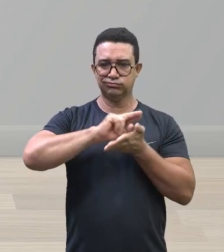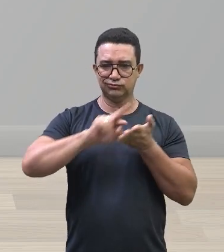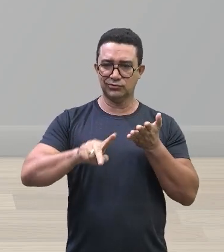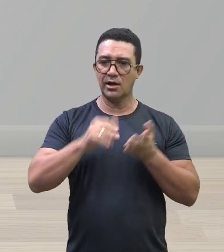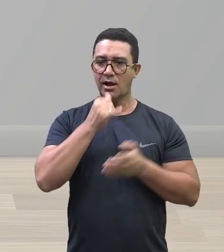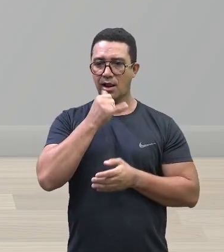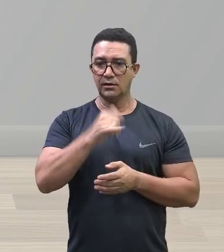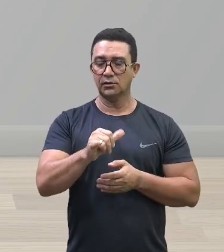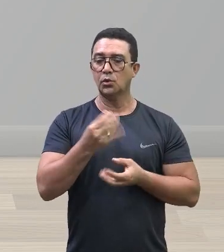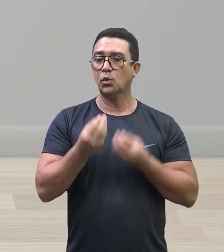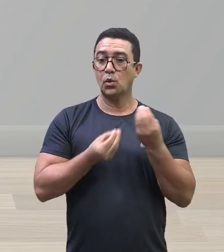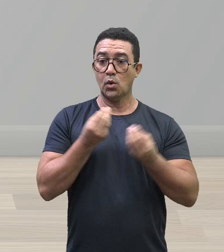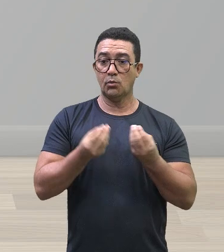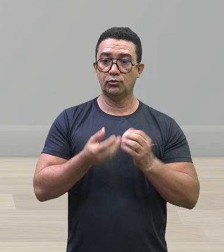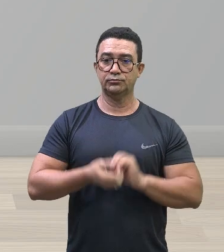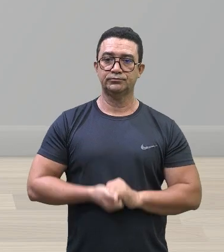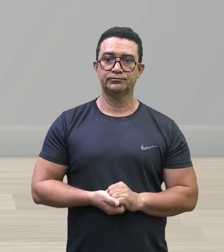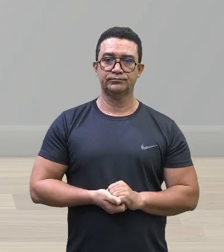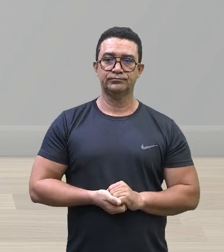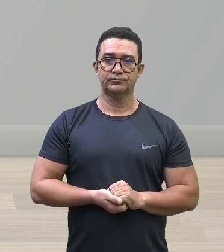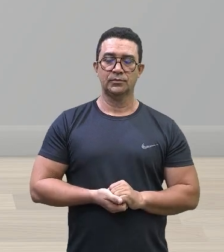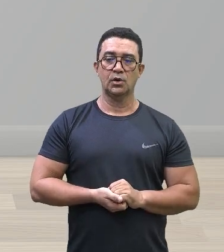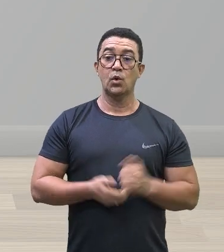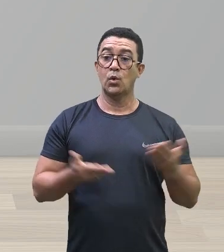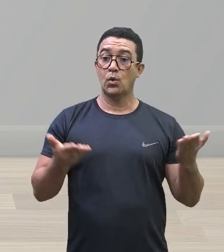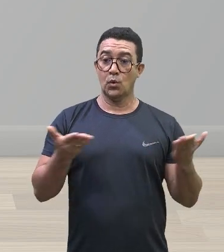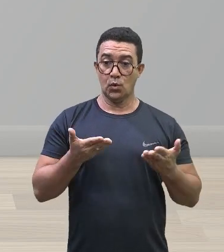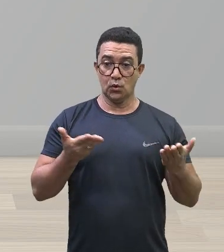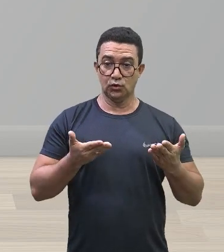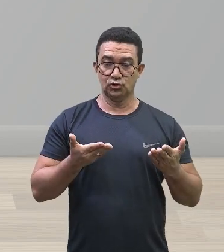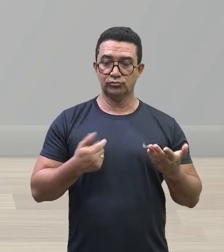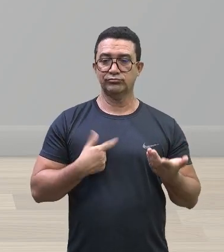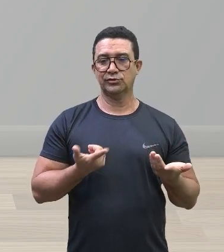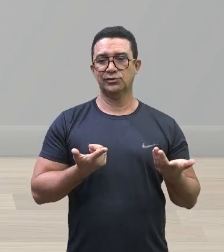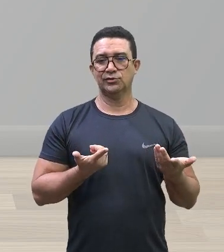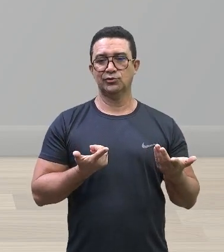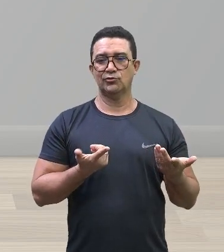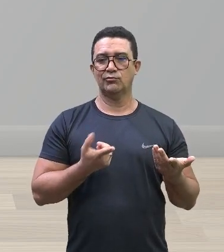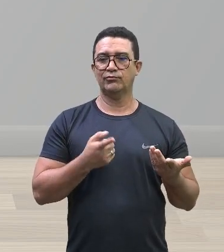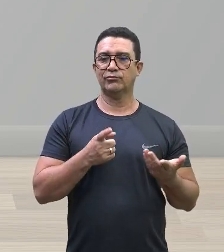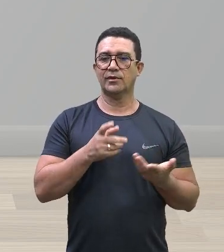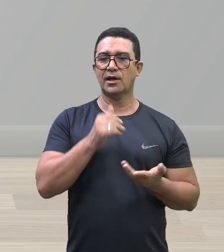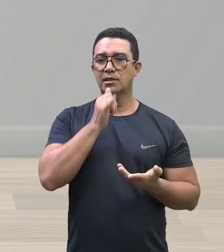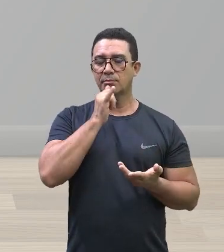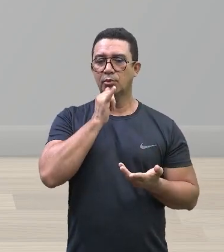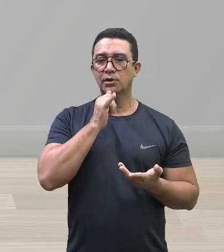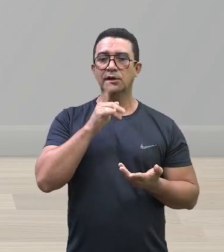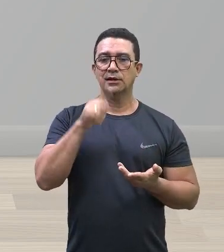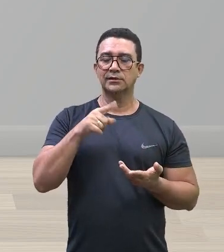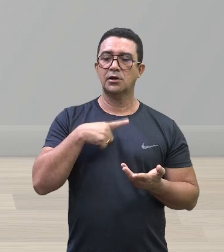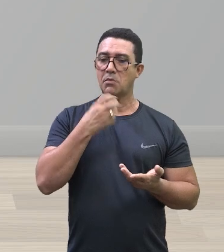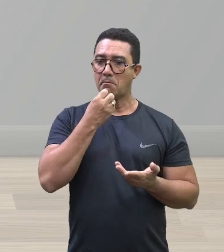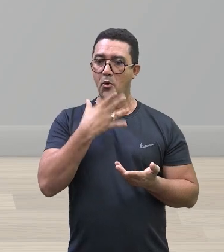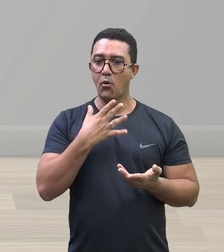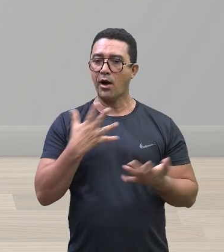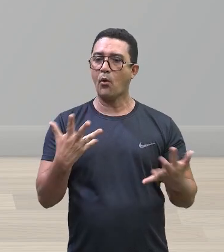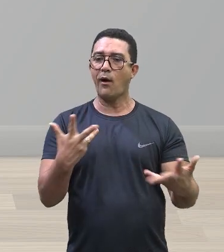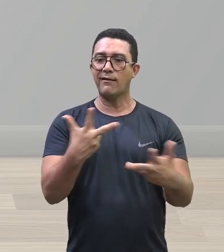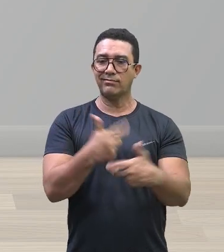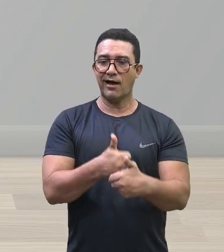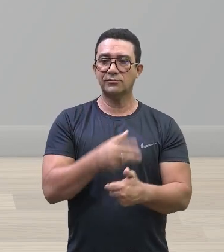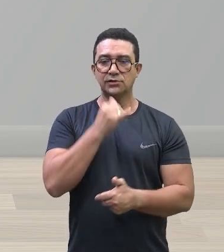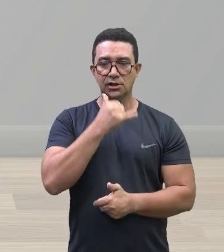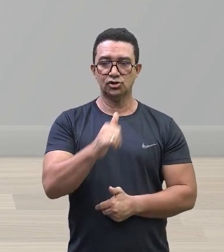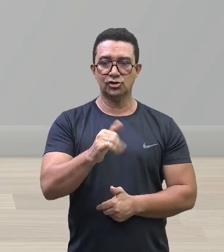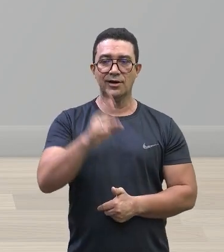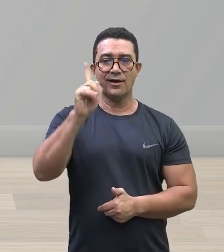De que maneira? A ideia hoje, é que um equipamento que tenha uma boa eficiência energética é aquele